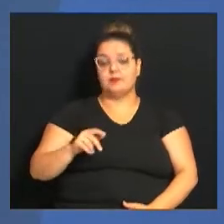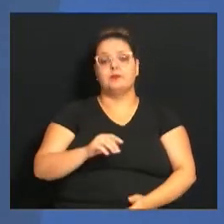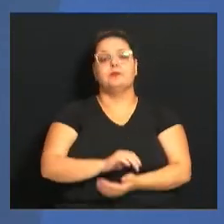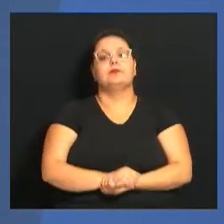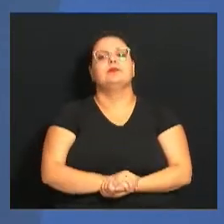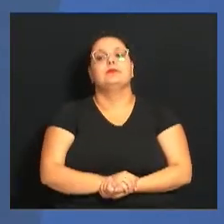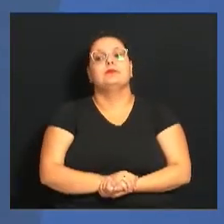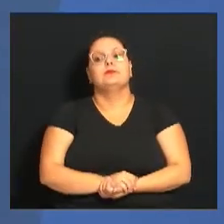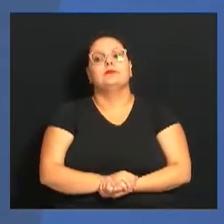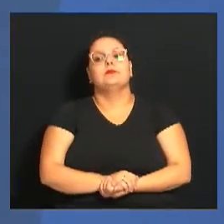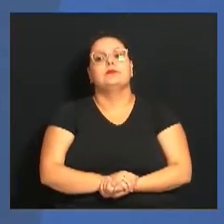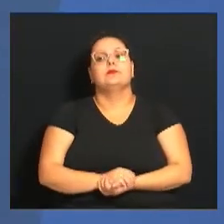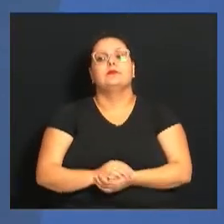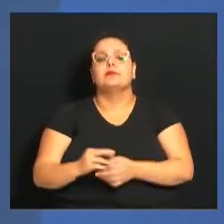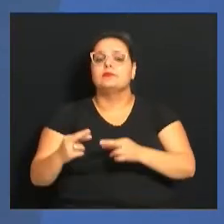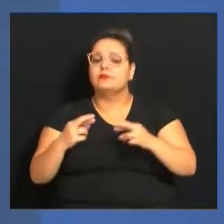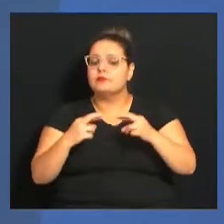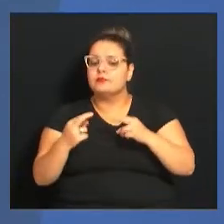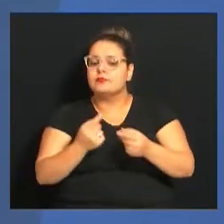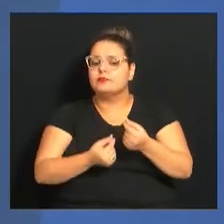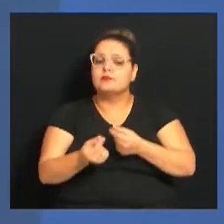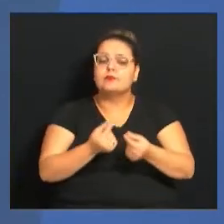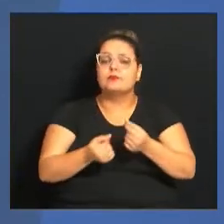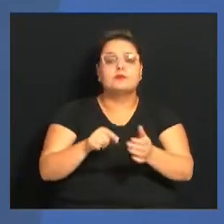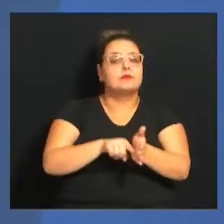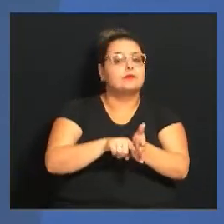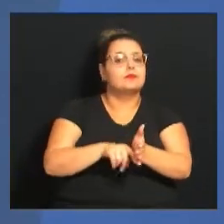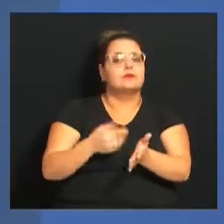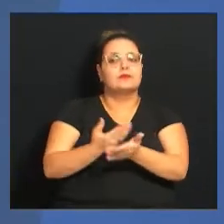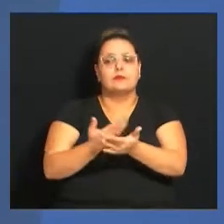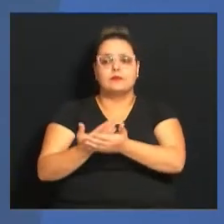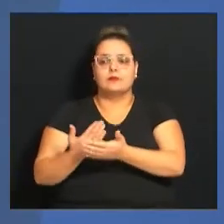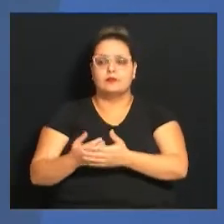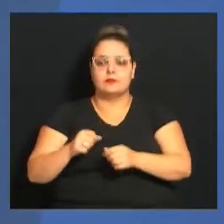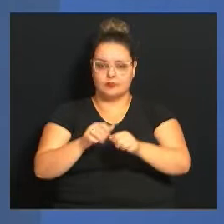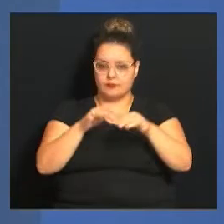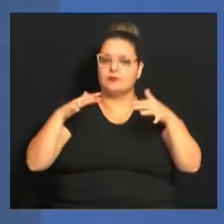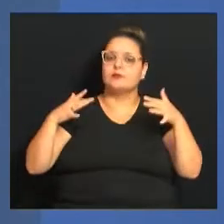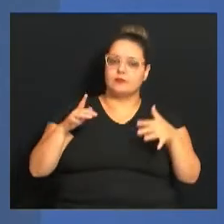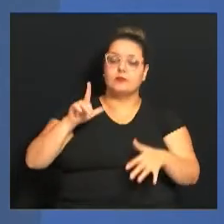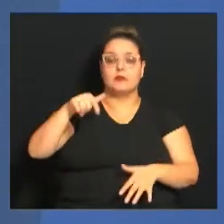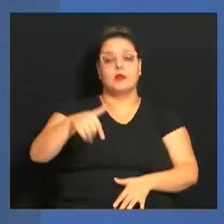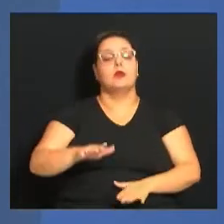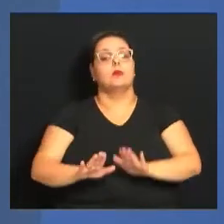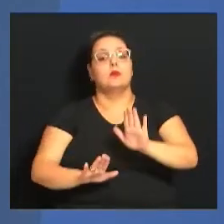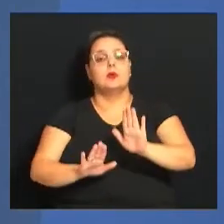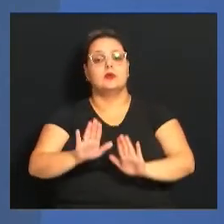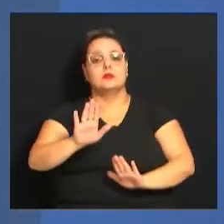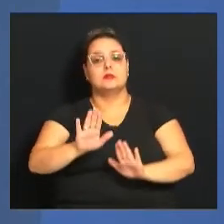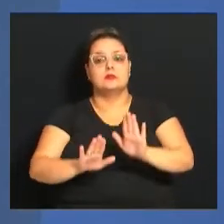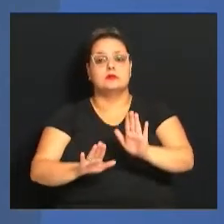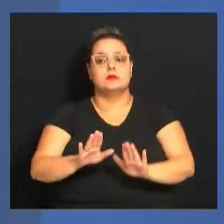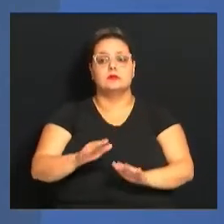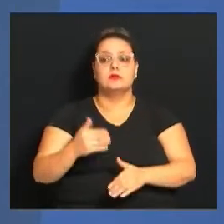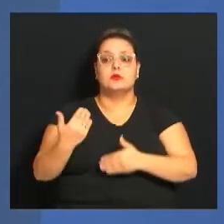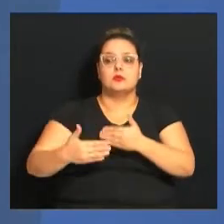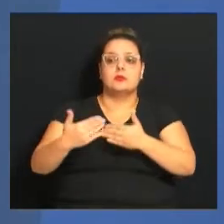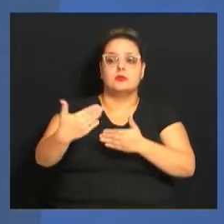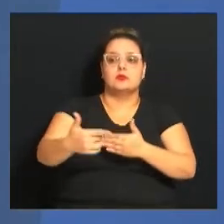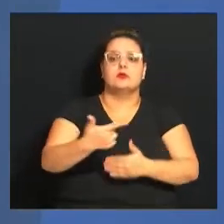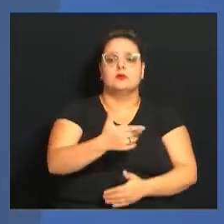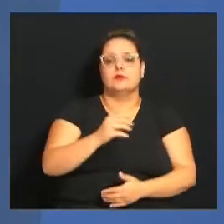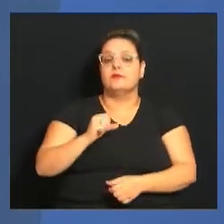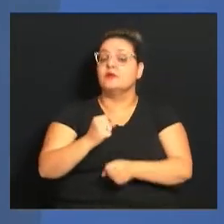está reavaliando. A ideia é que essa audiência pública e depois a licitação tenha validade aí para os próximos 20